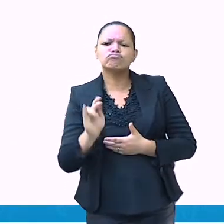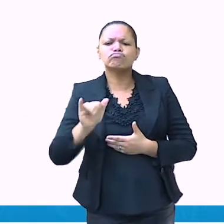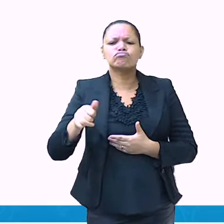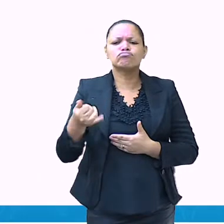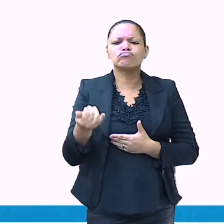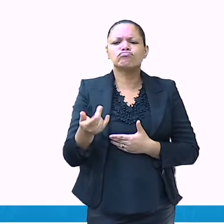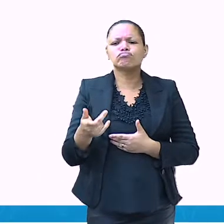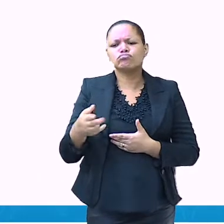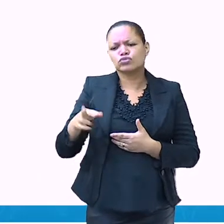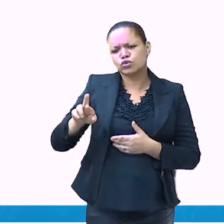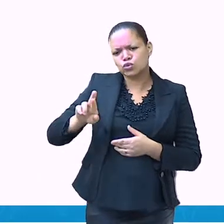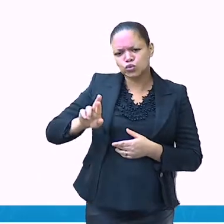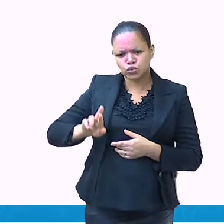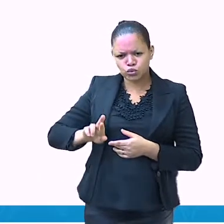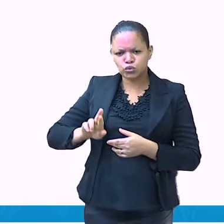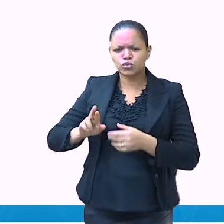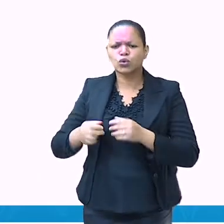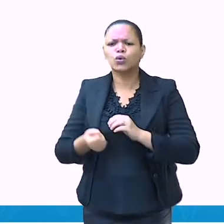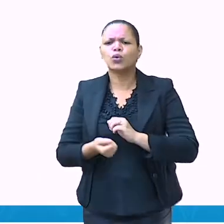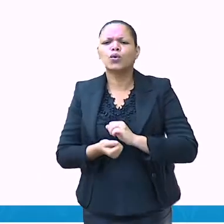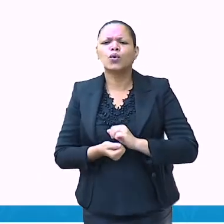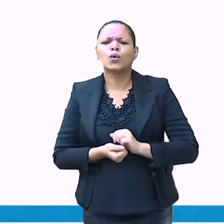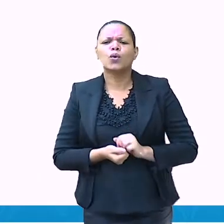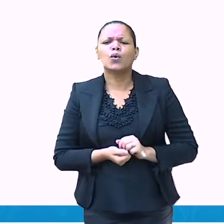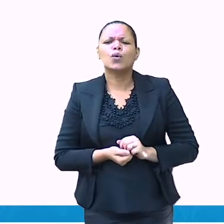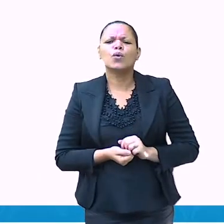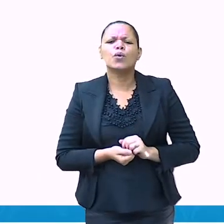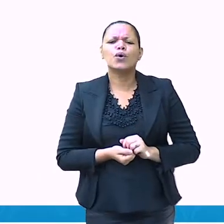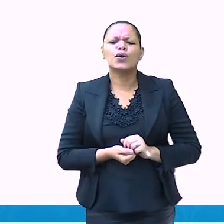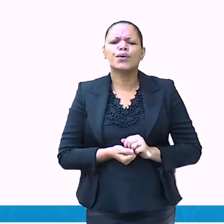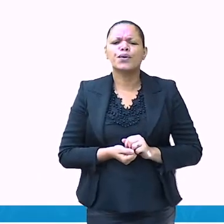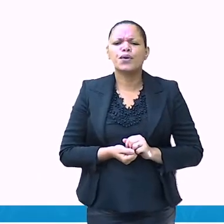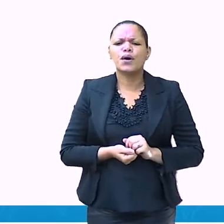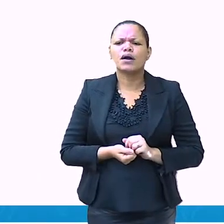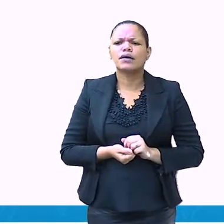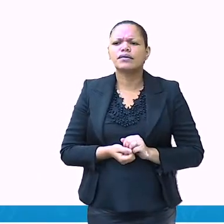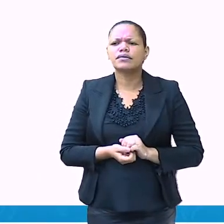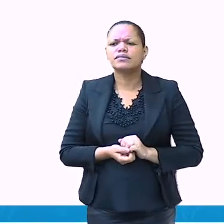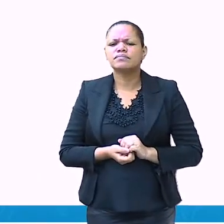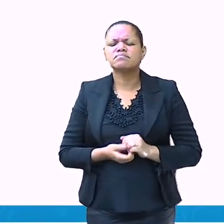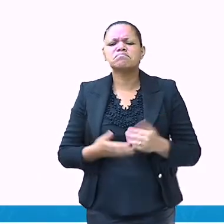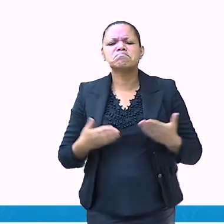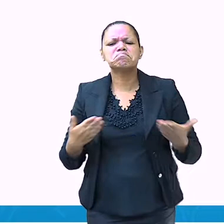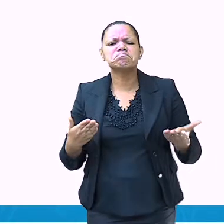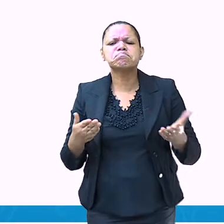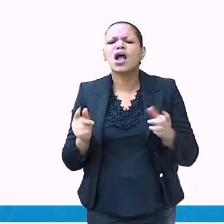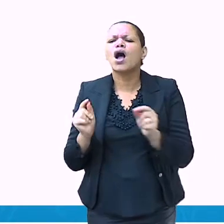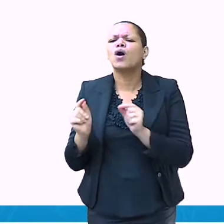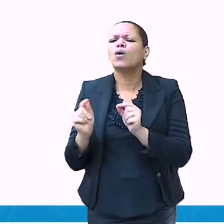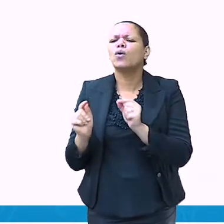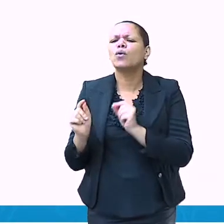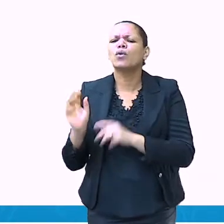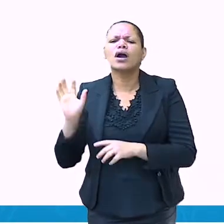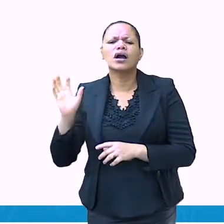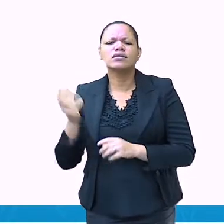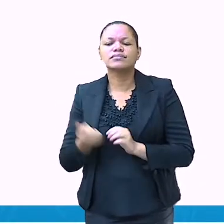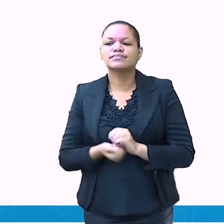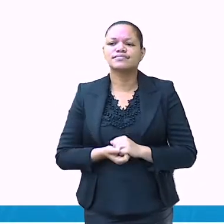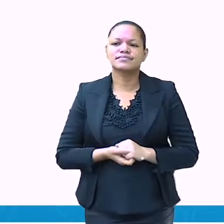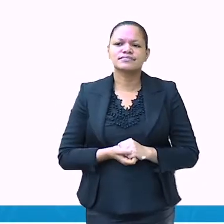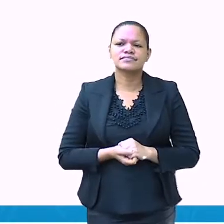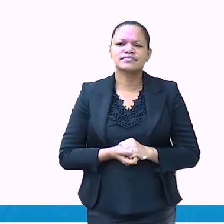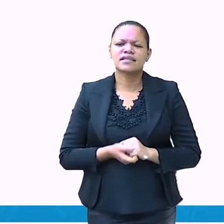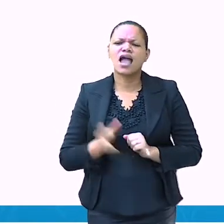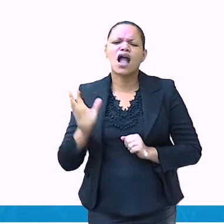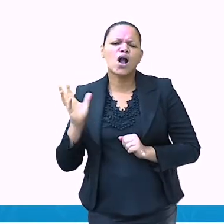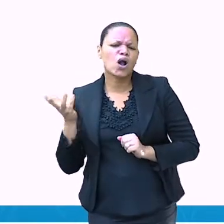on June 18, 53. Perdão. Então,